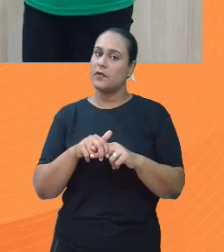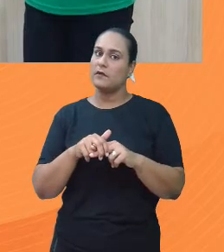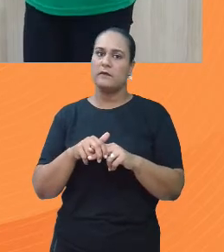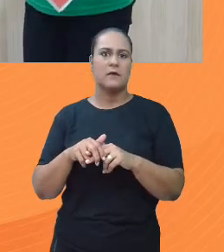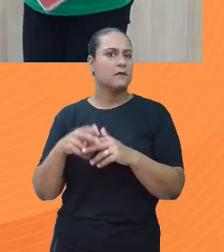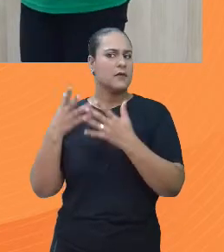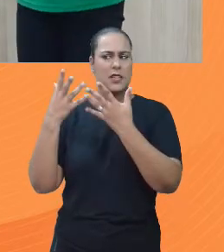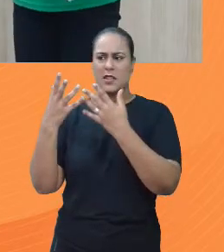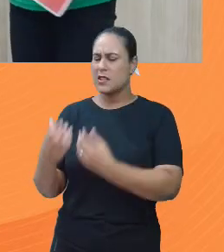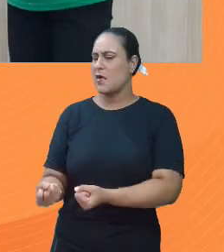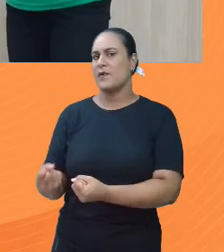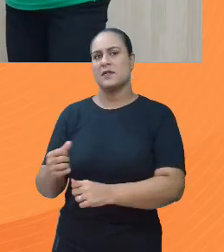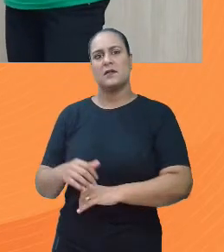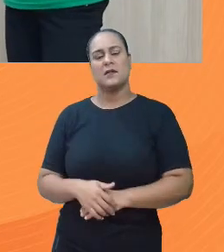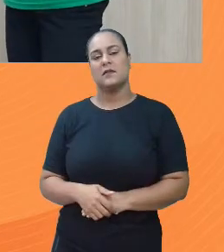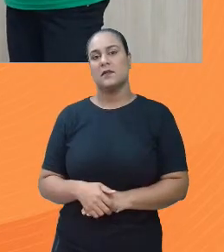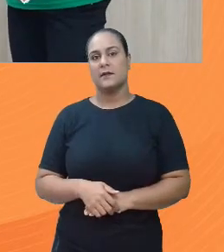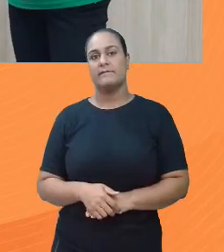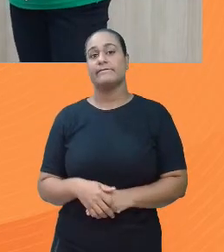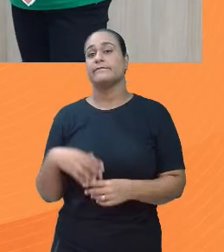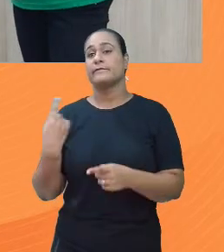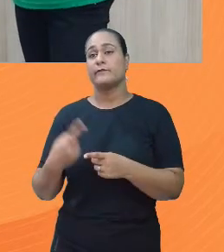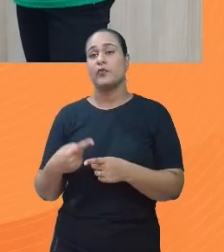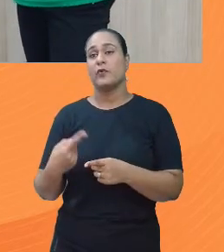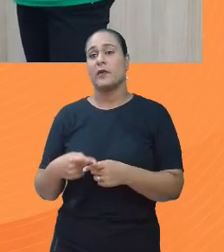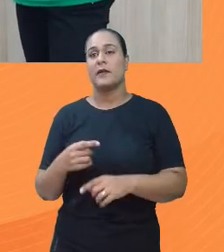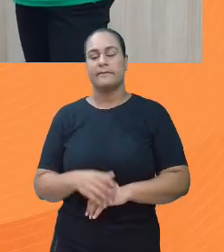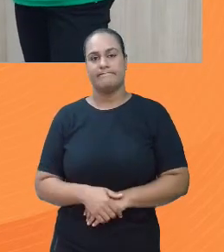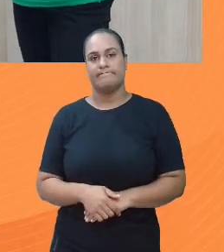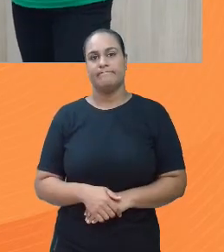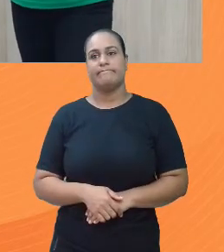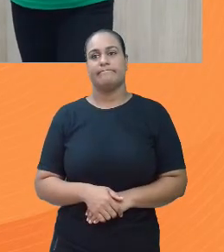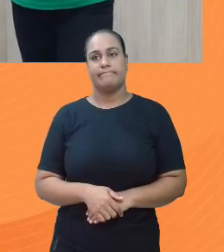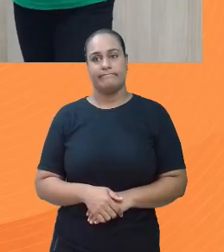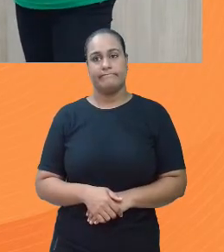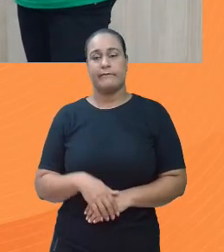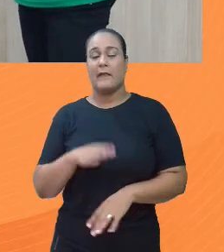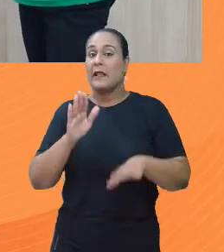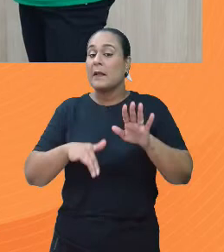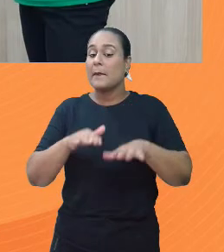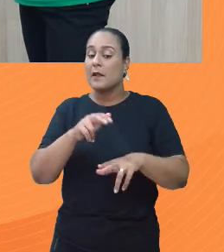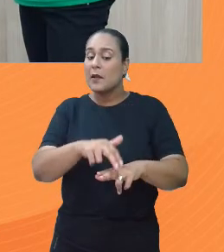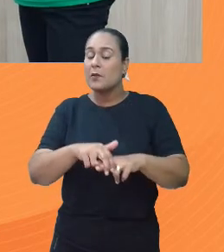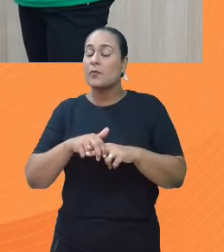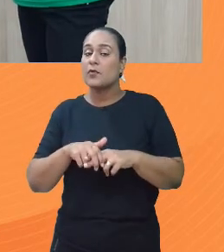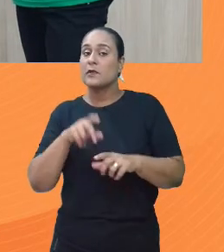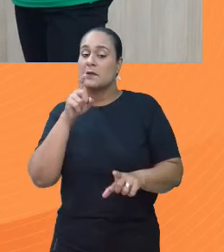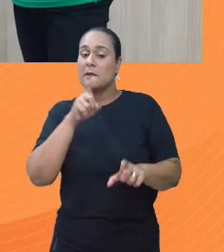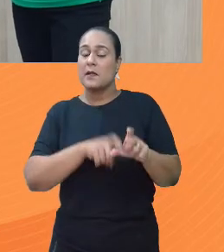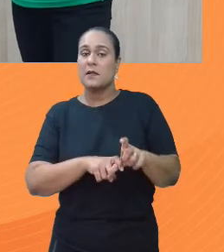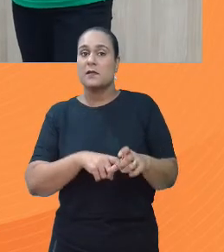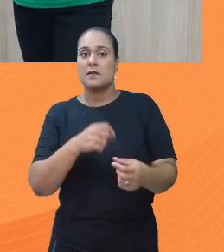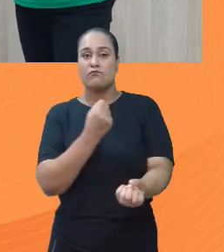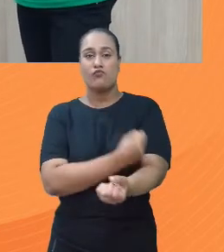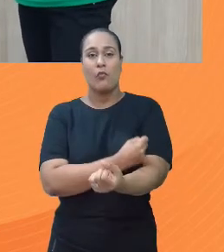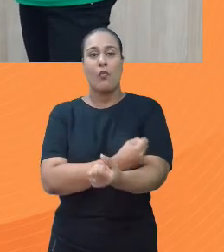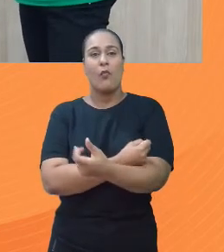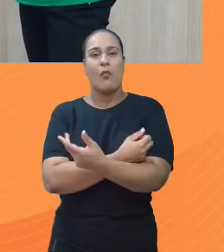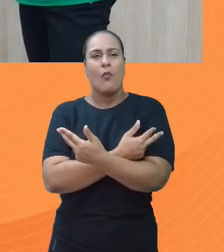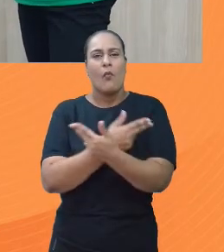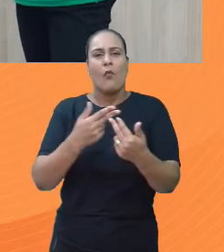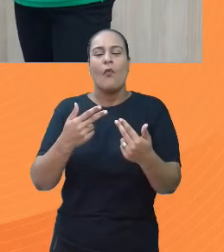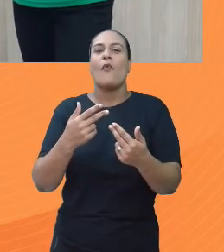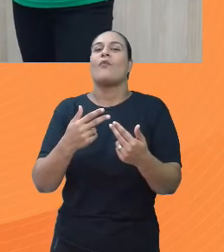não. Por que a gente vai dizer não? Olha o que elas causam. Independente do motivo, a dependência química gera problemas